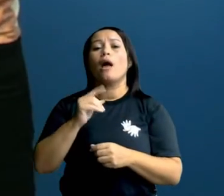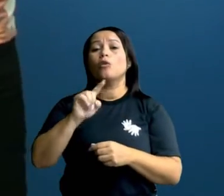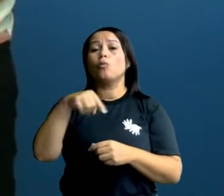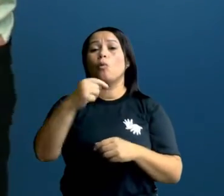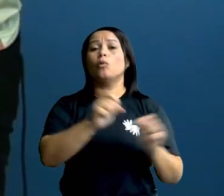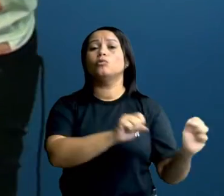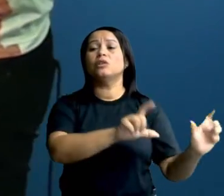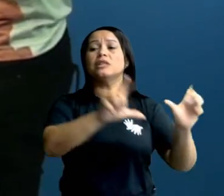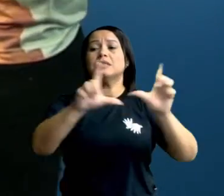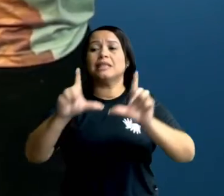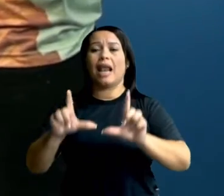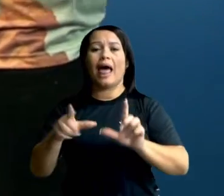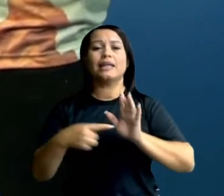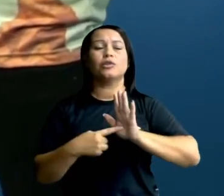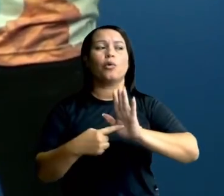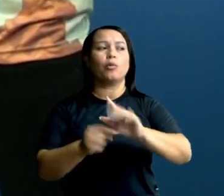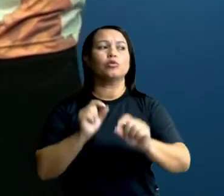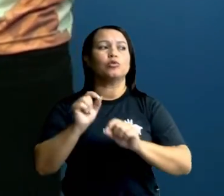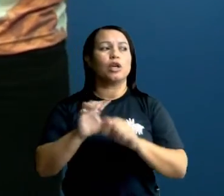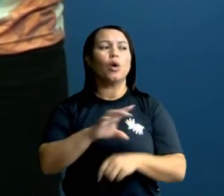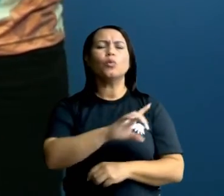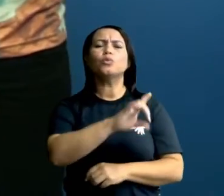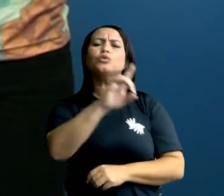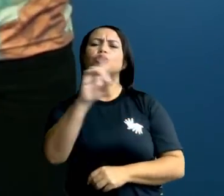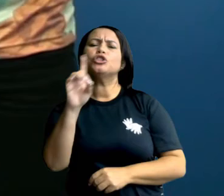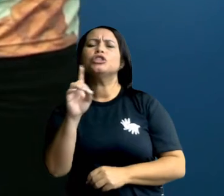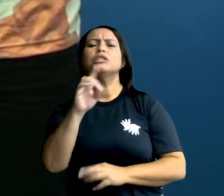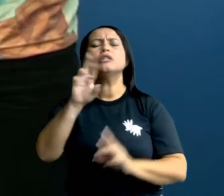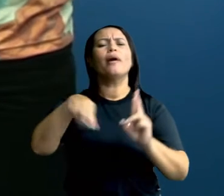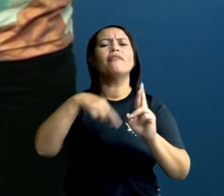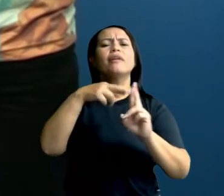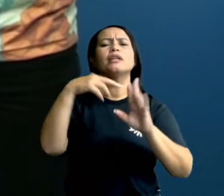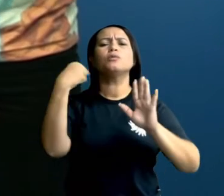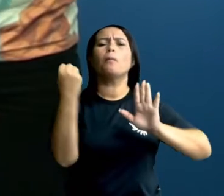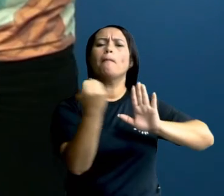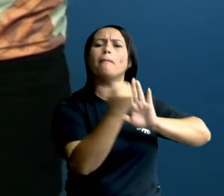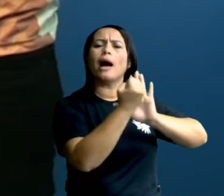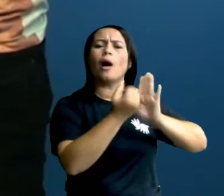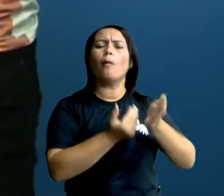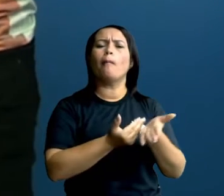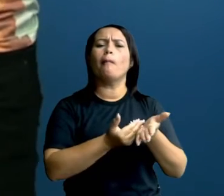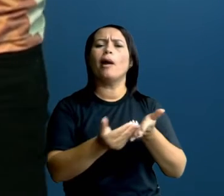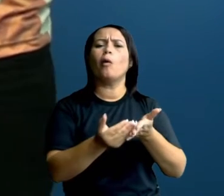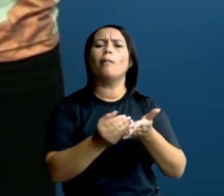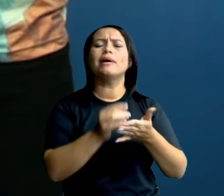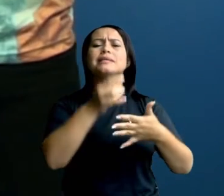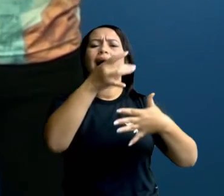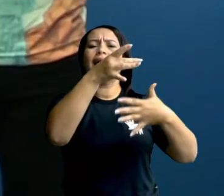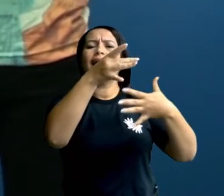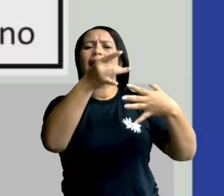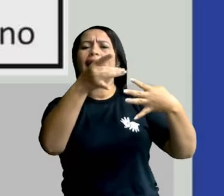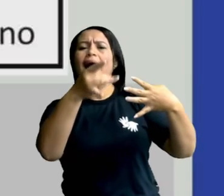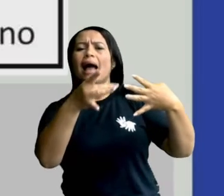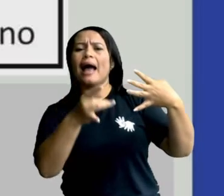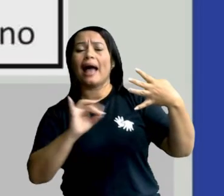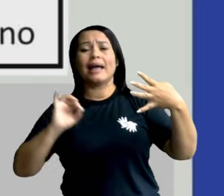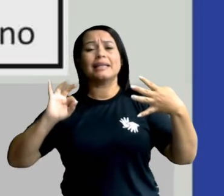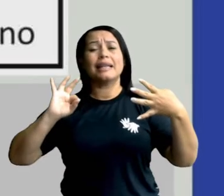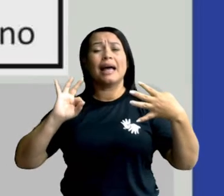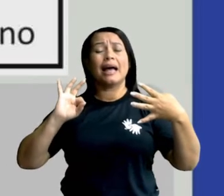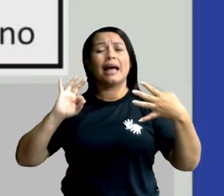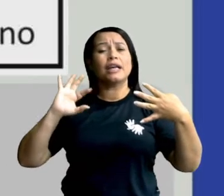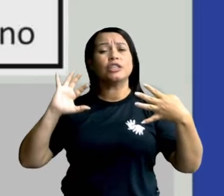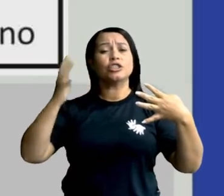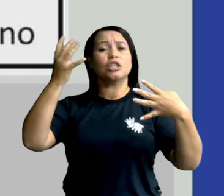eu coloco as datas que são assim a referência, o marco para o início de cada estação, a depender do hemisfério em que você